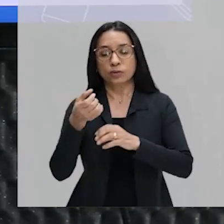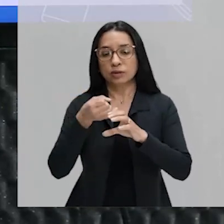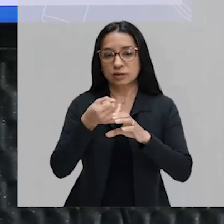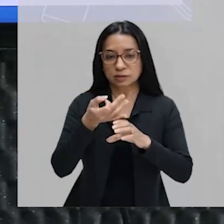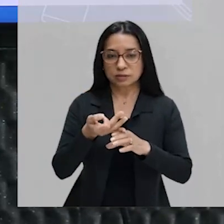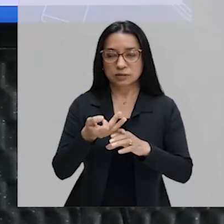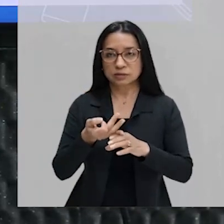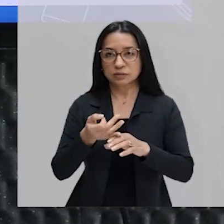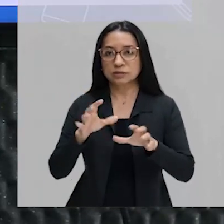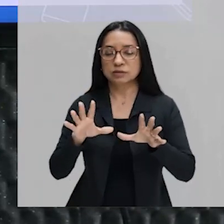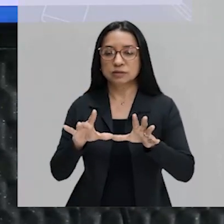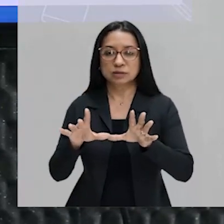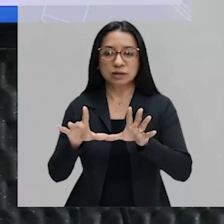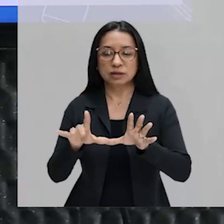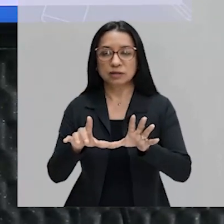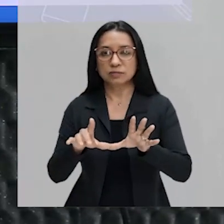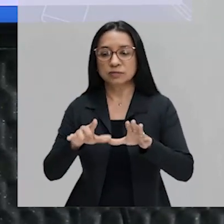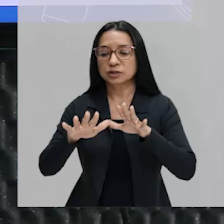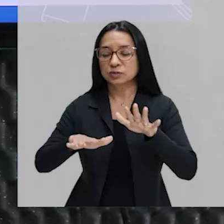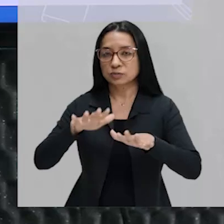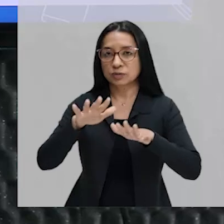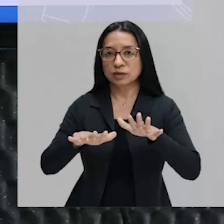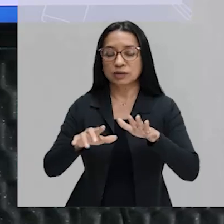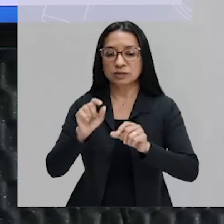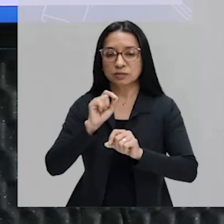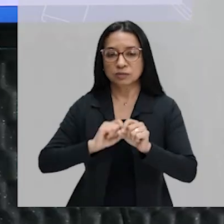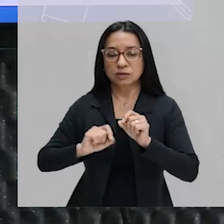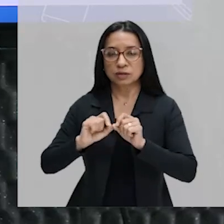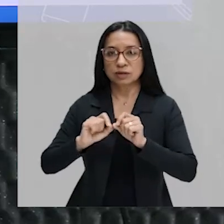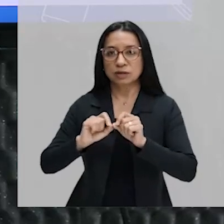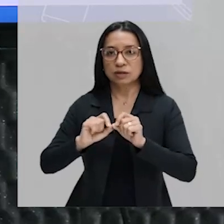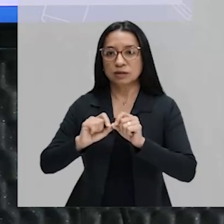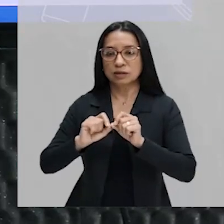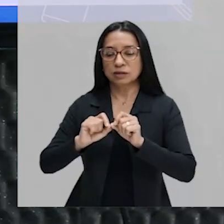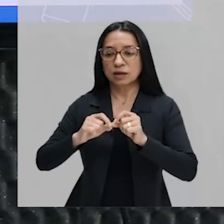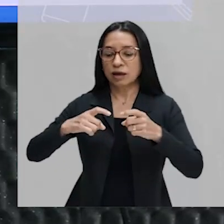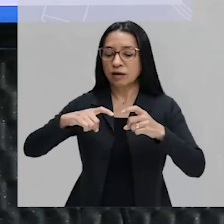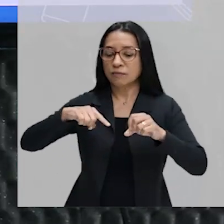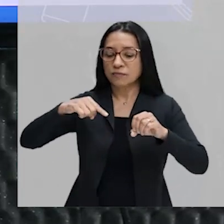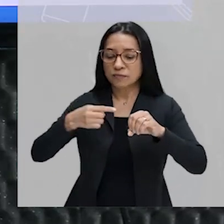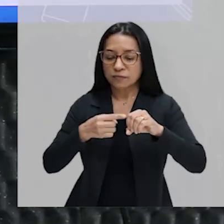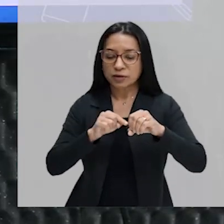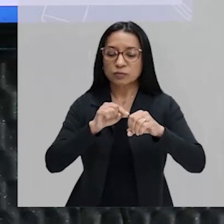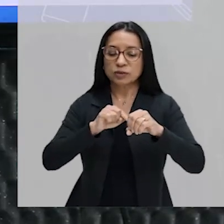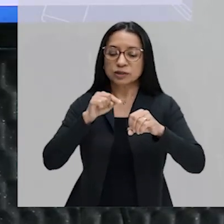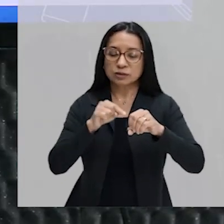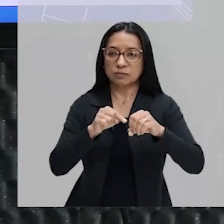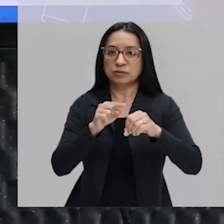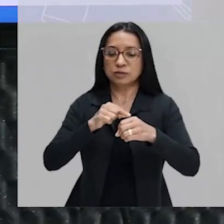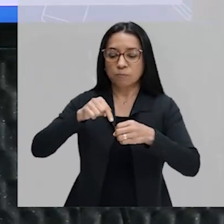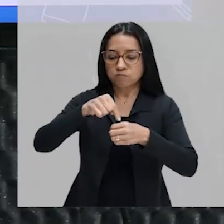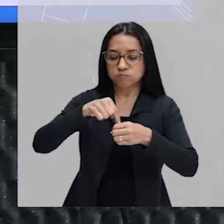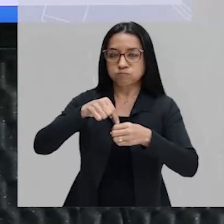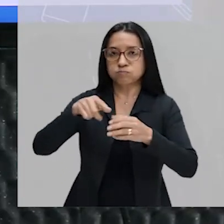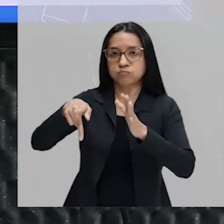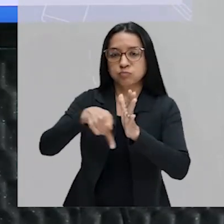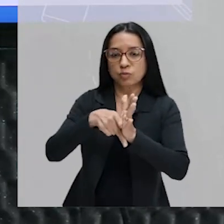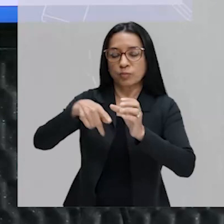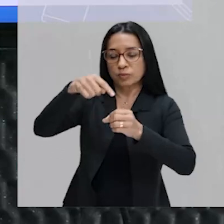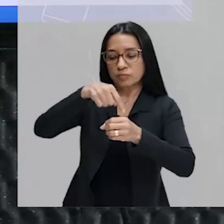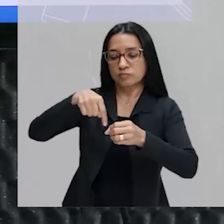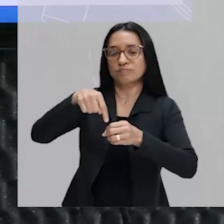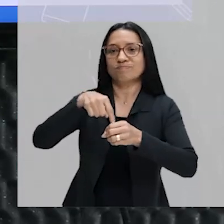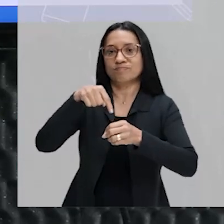nos répteis a fecundação vai ser interna. Olha, diferente do que acontece nos anfíbios. A fecundação